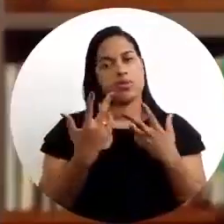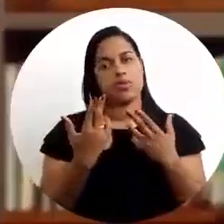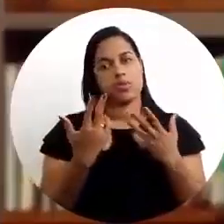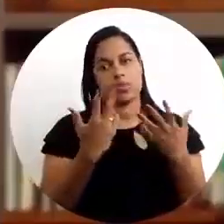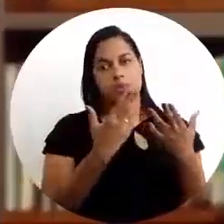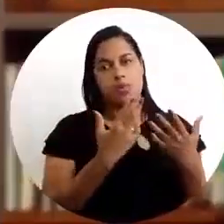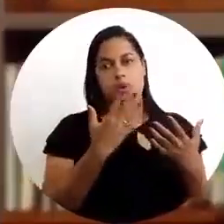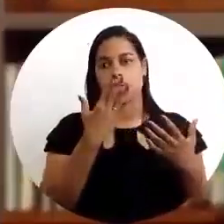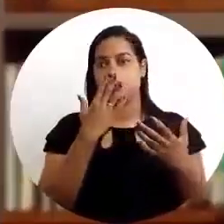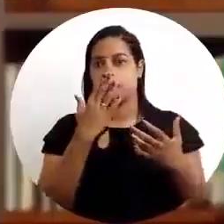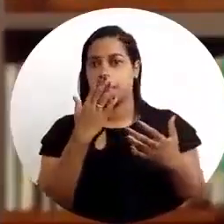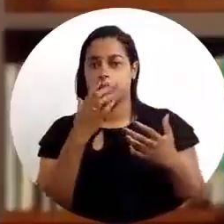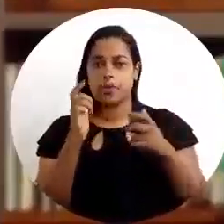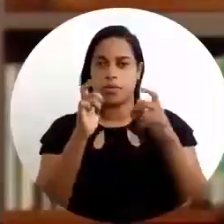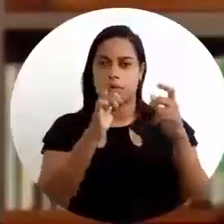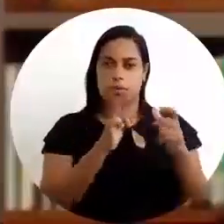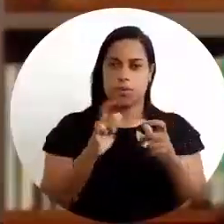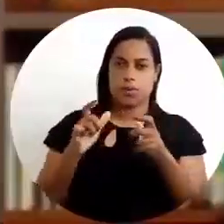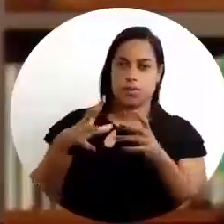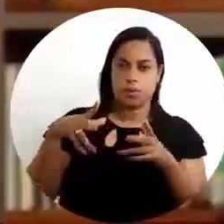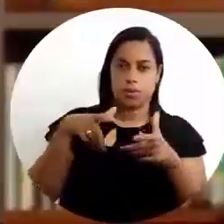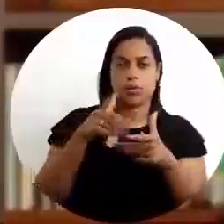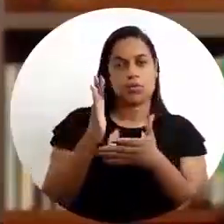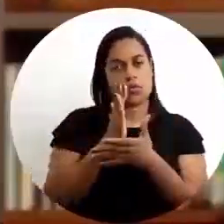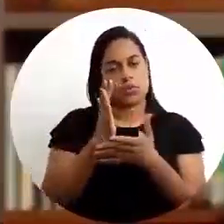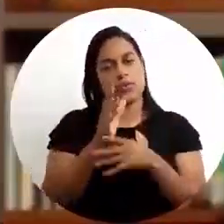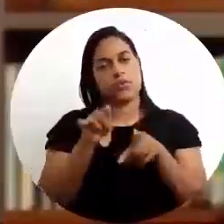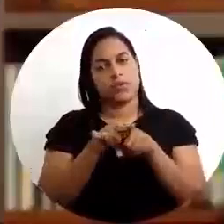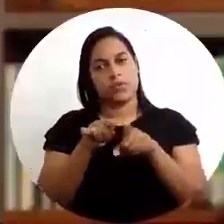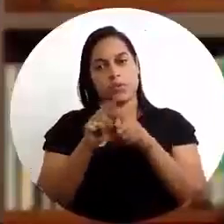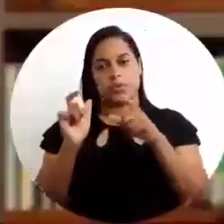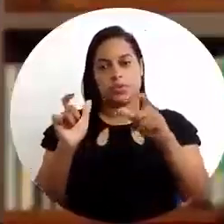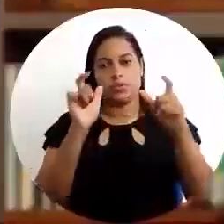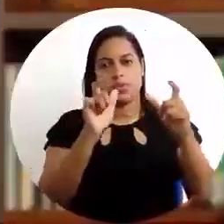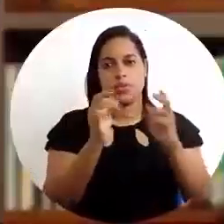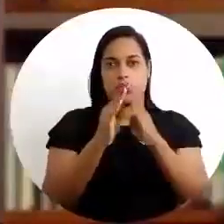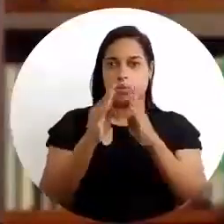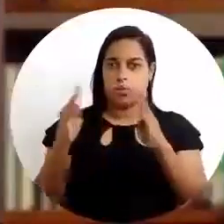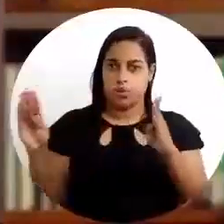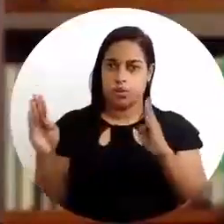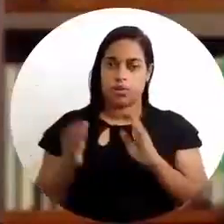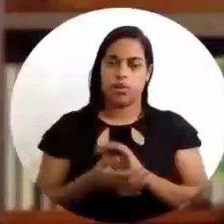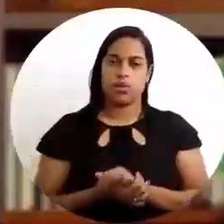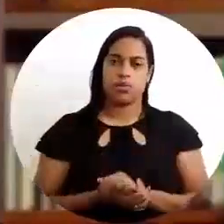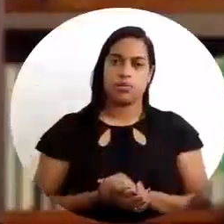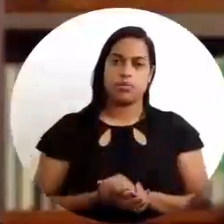coisas têm o seu lugar no mundo, os livros também têm o seu lugar na biblioteca. De forma que,